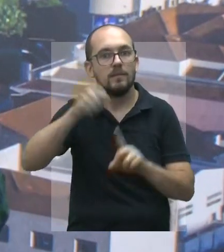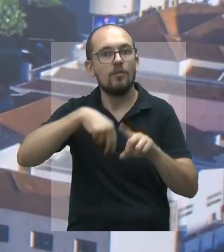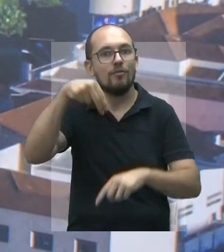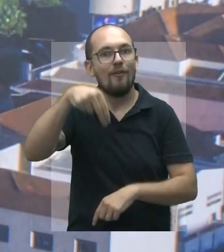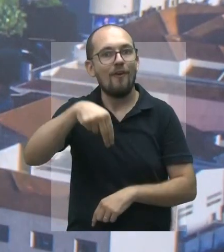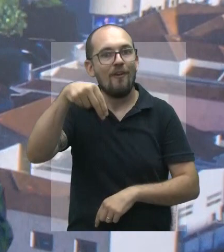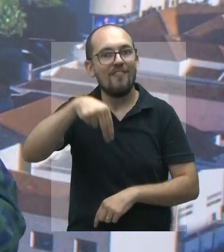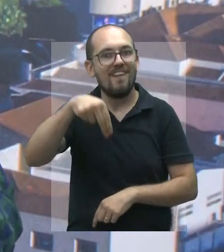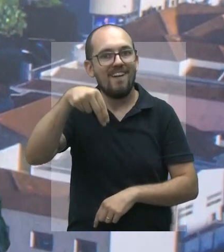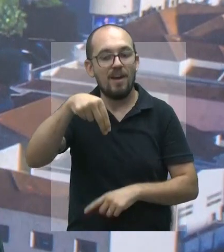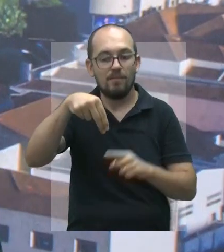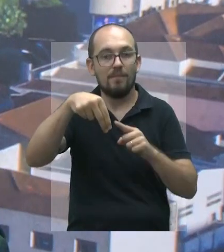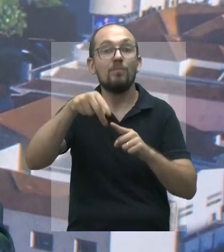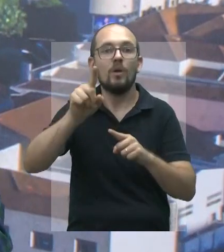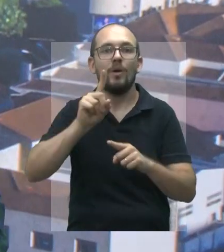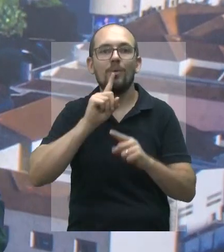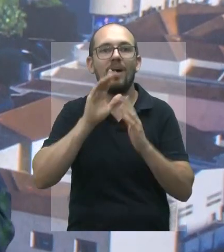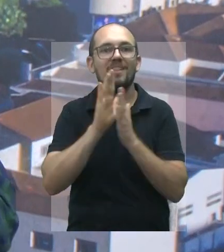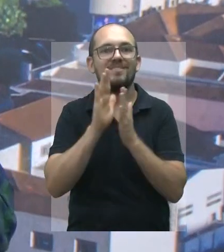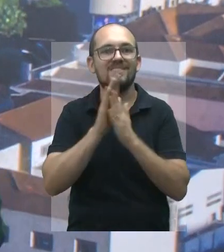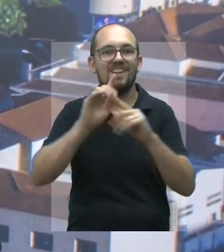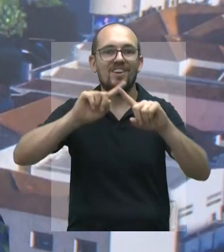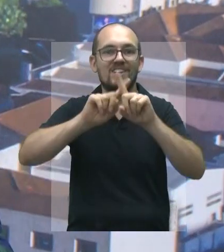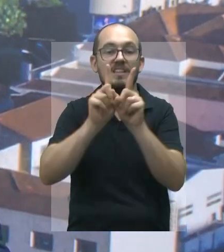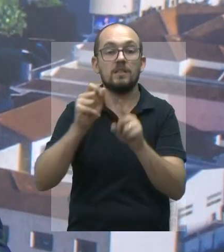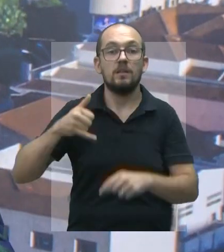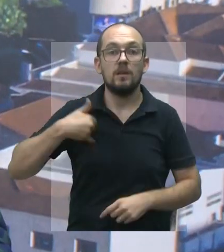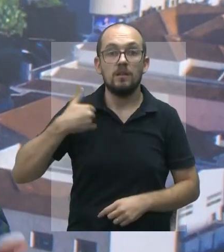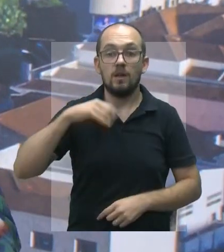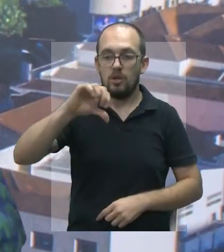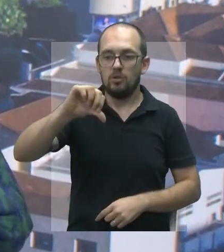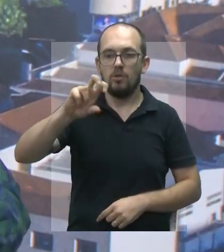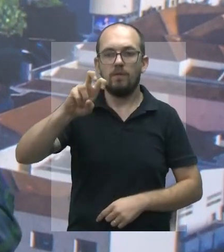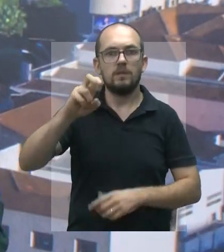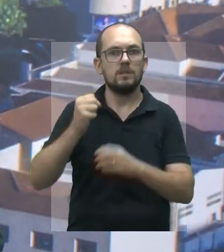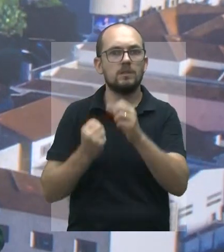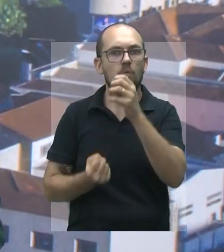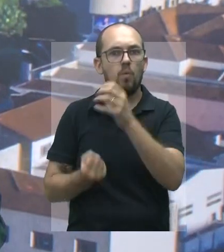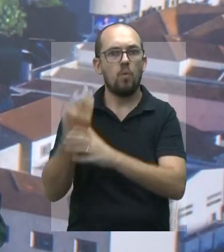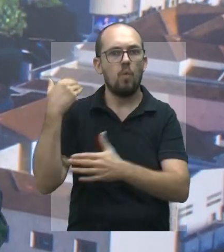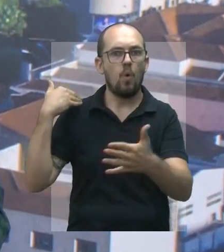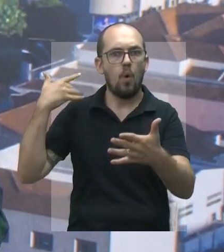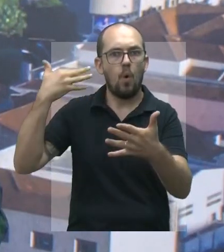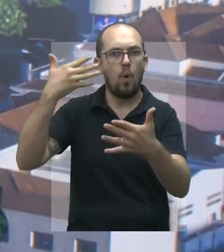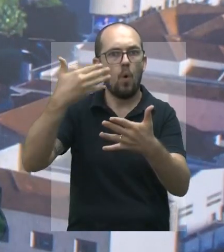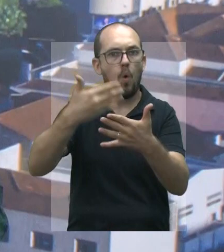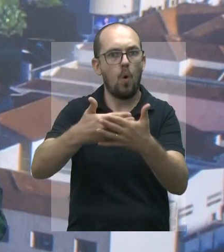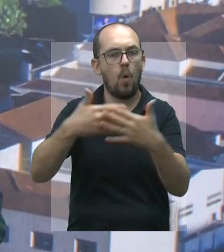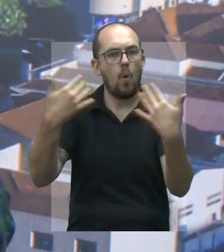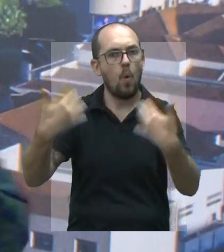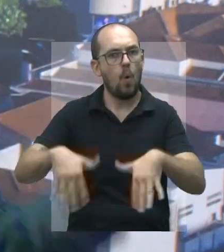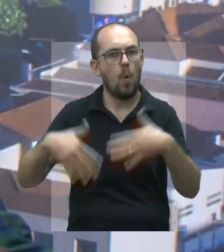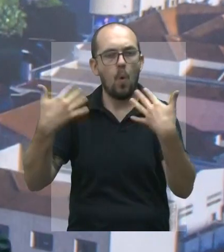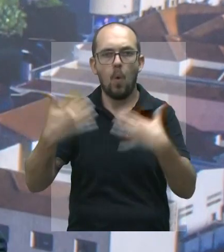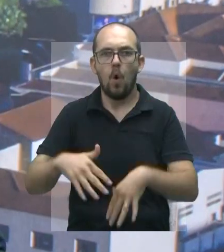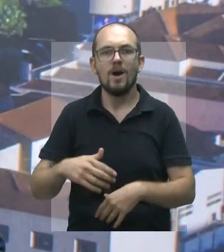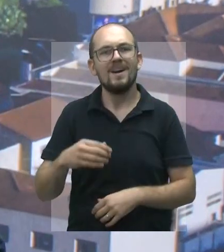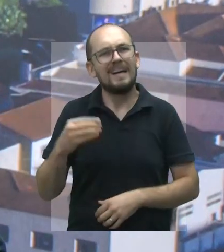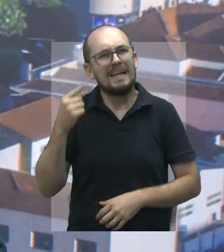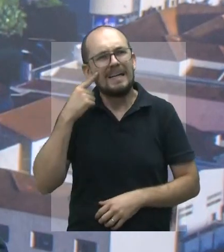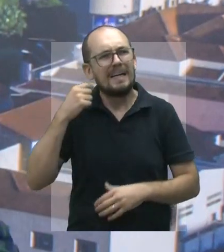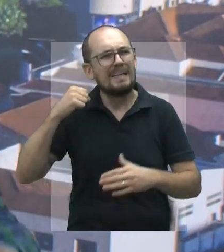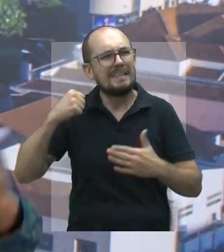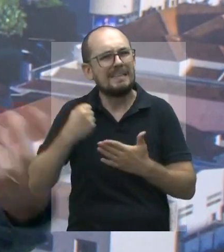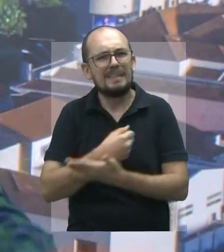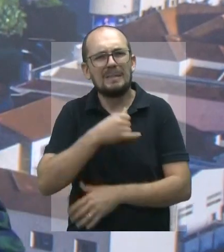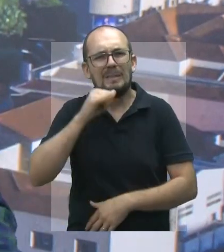o aniversário do 15 de Jaú, aniversário de 95 anos. Então poderia ser um jogo que seria uma tragédia no